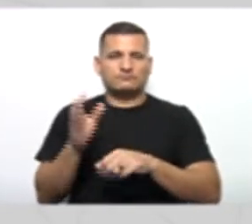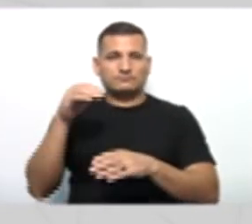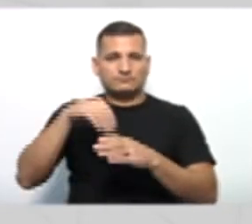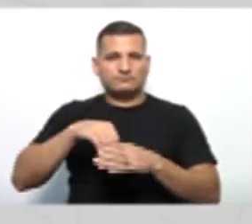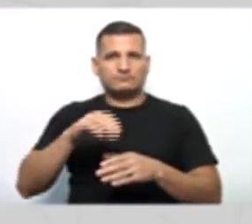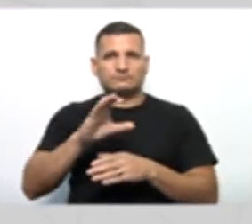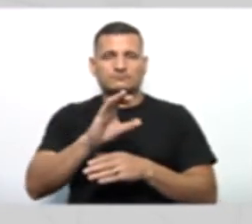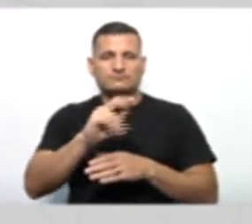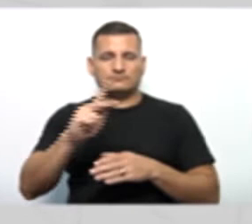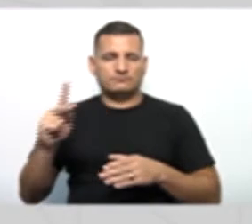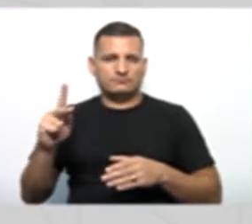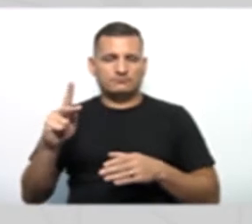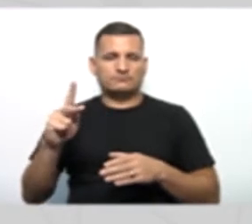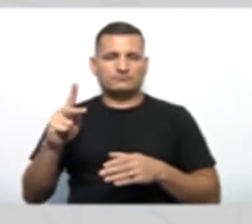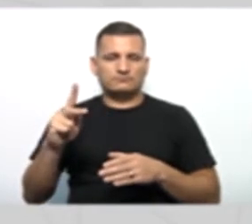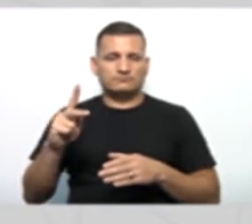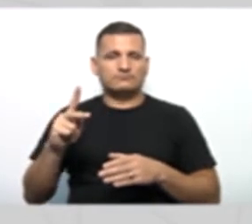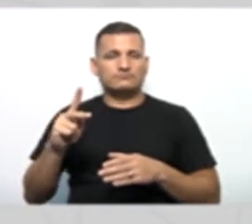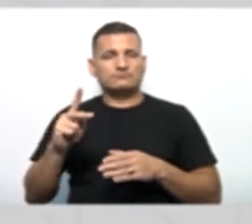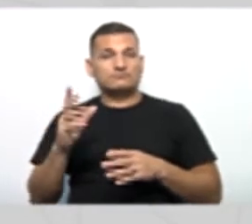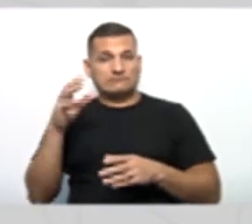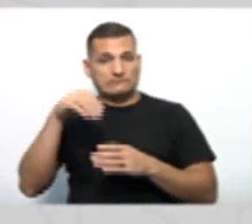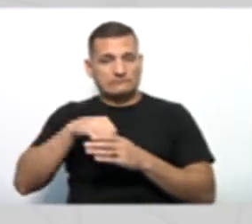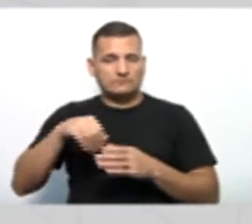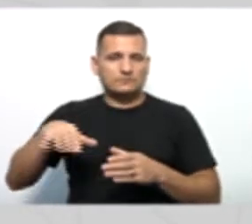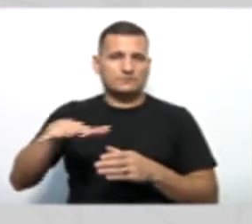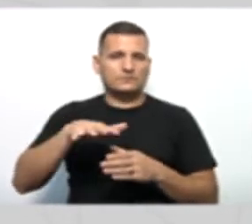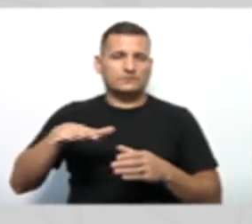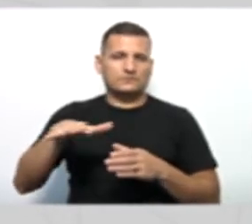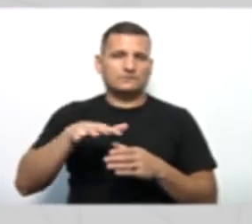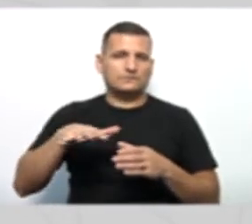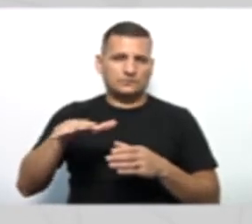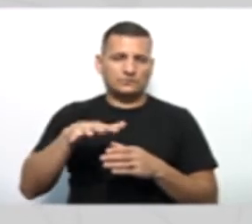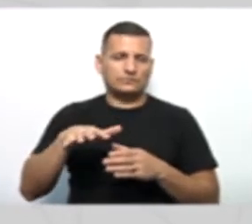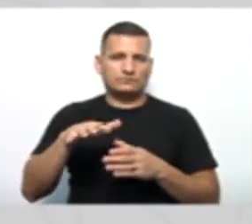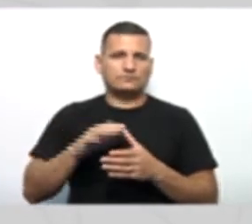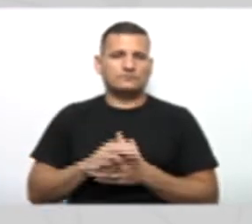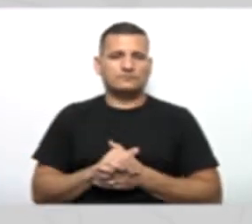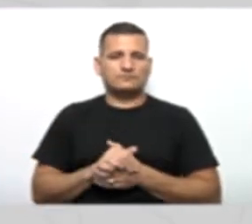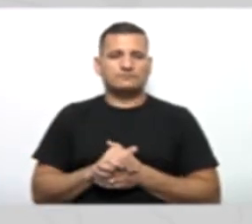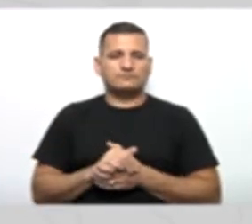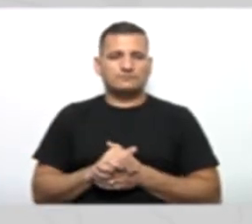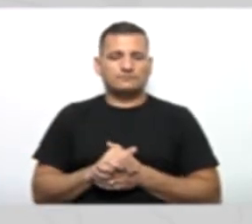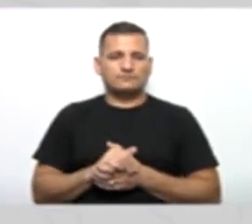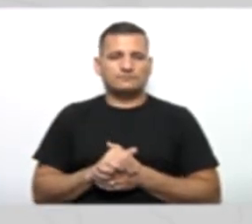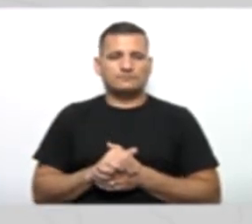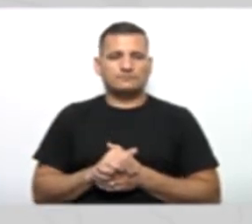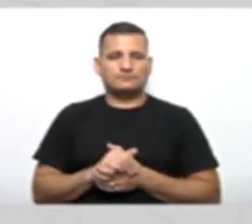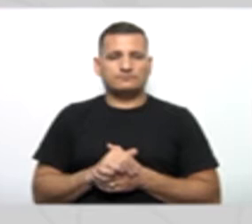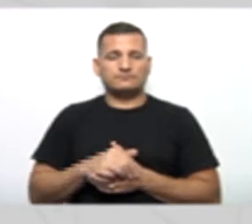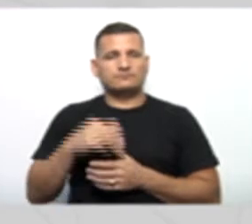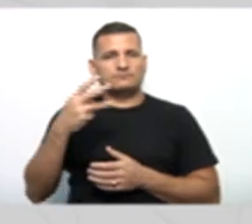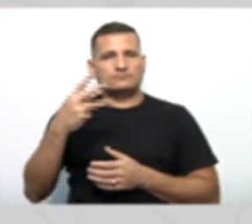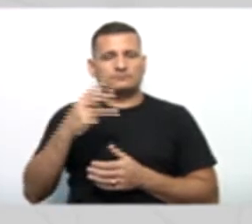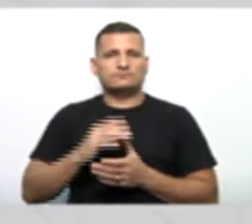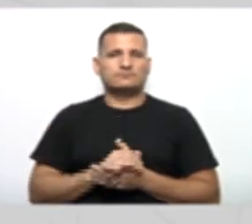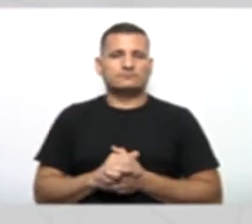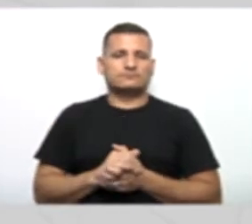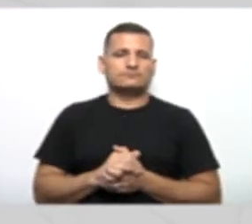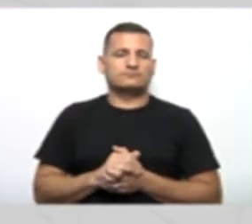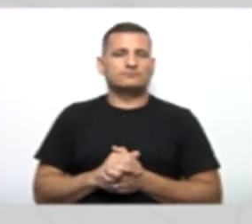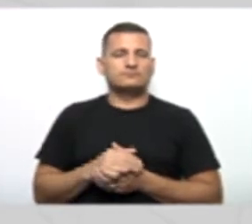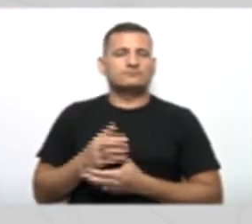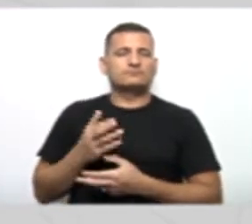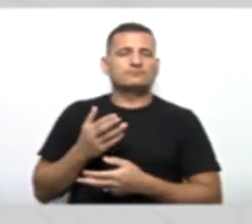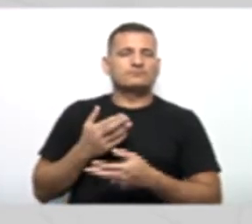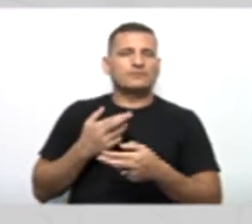da cooperativa e isso evidentemente dentro do ambiente interno só a e o ponto 3 vai falar sobre o relacionamento